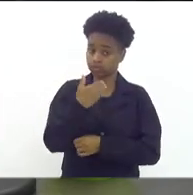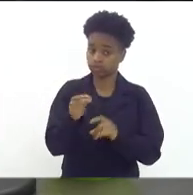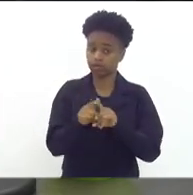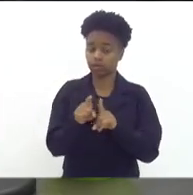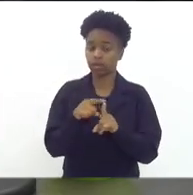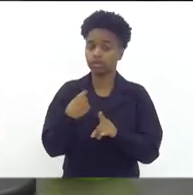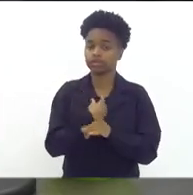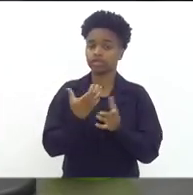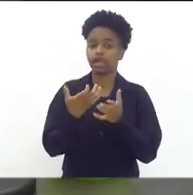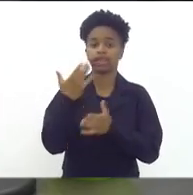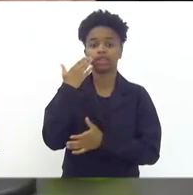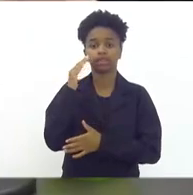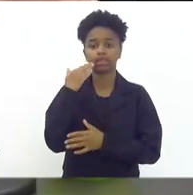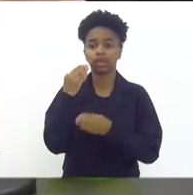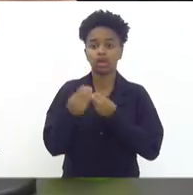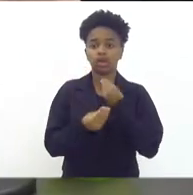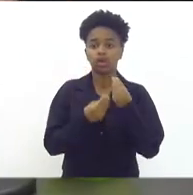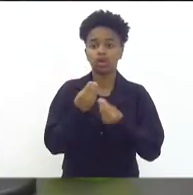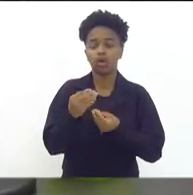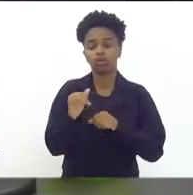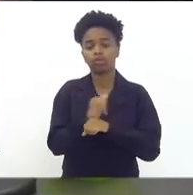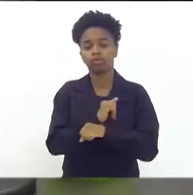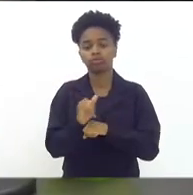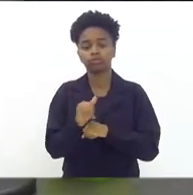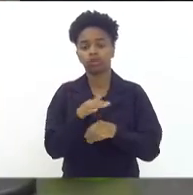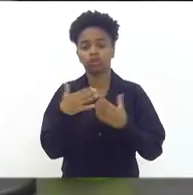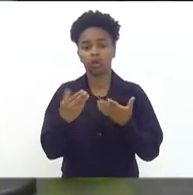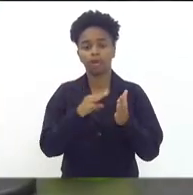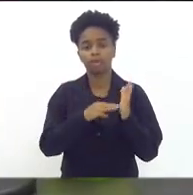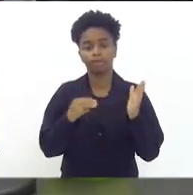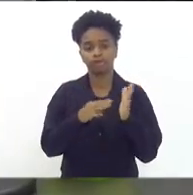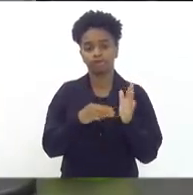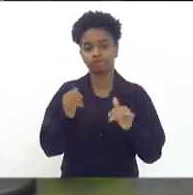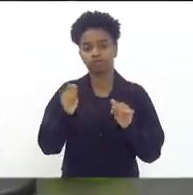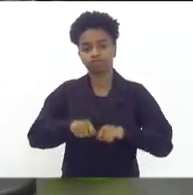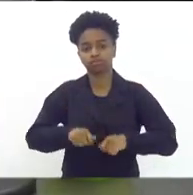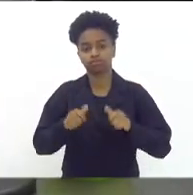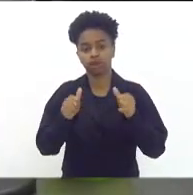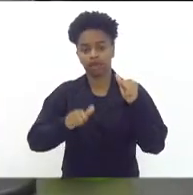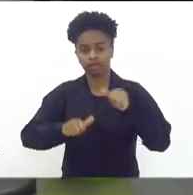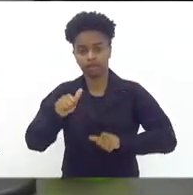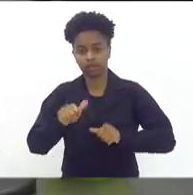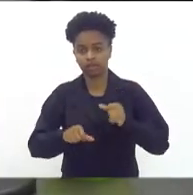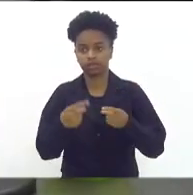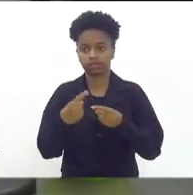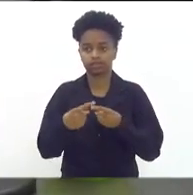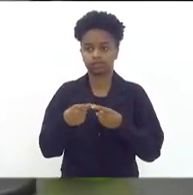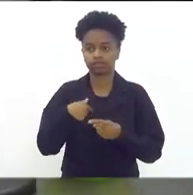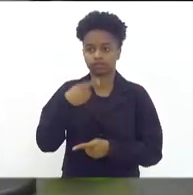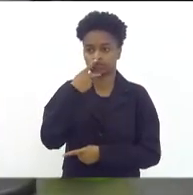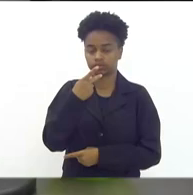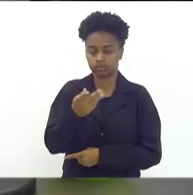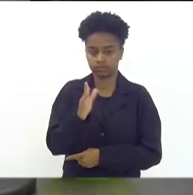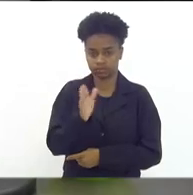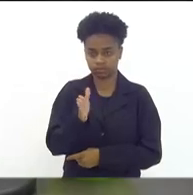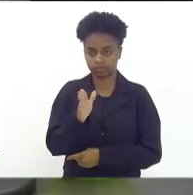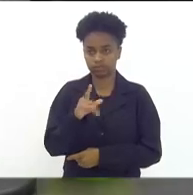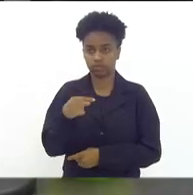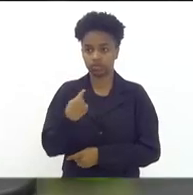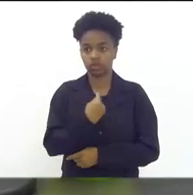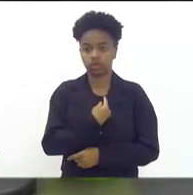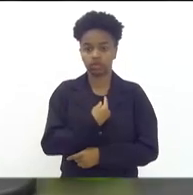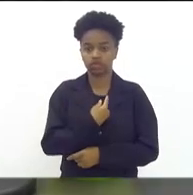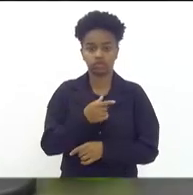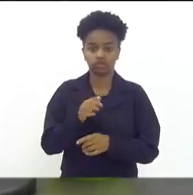como que se chega Qual é essa metodologia para avaliação porque como eu disse não é a agência não está